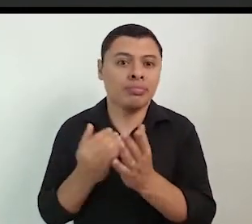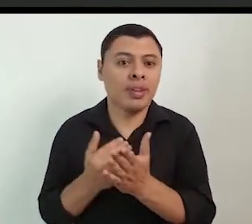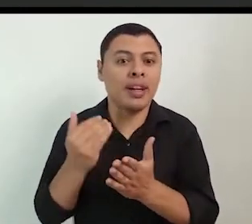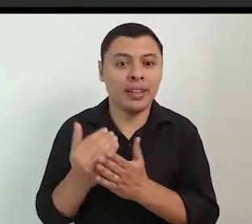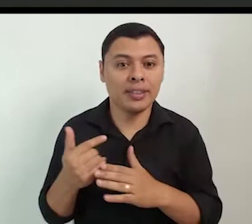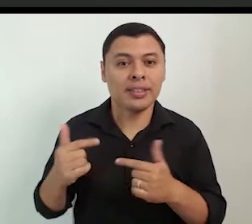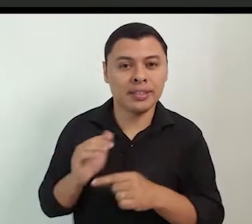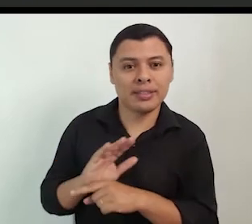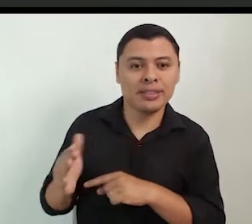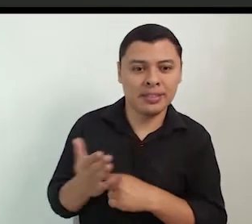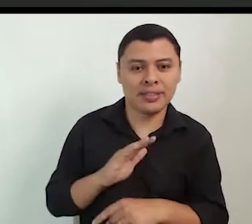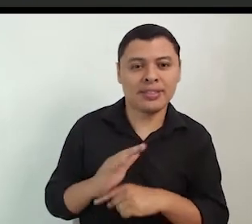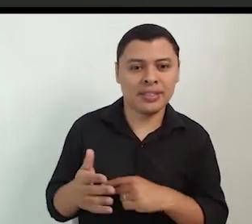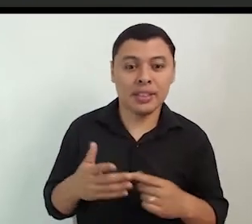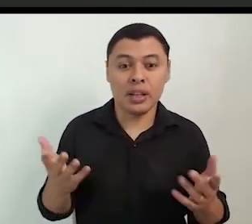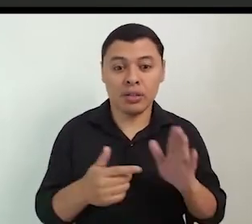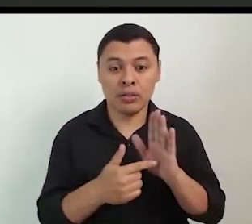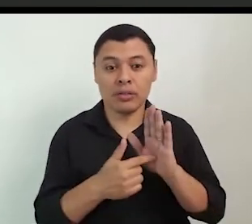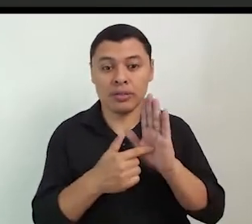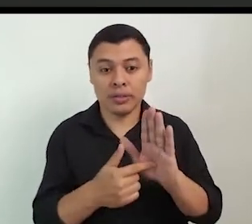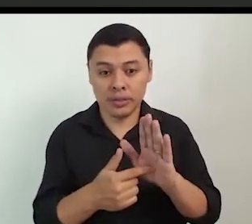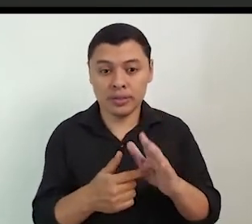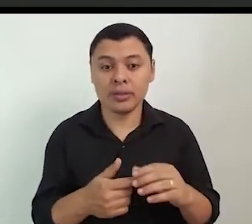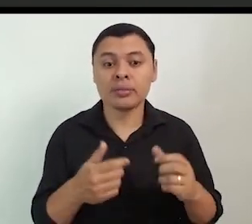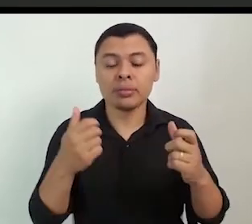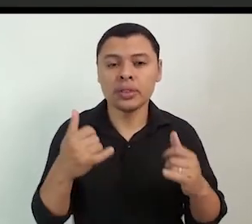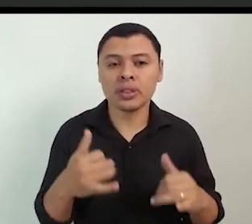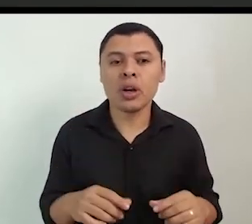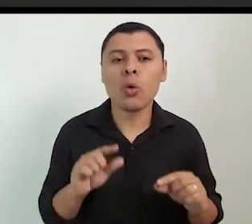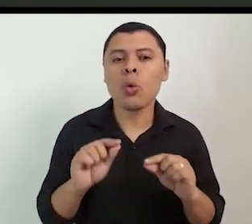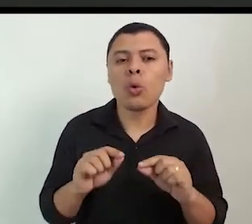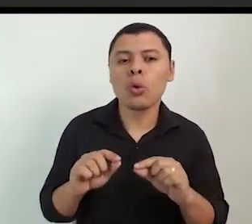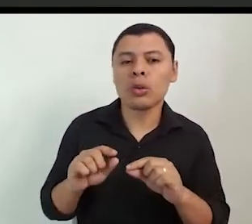aqui a gente vai passar nesse momento para falar sobre processos